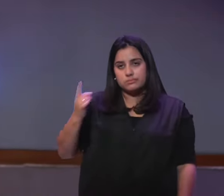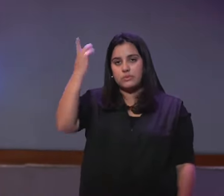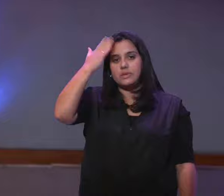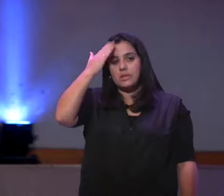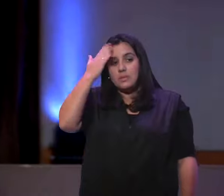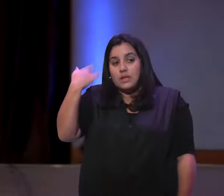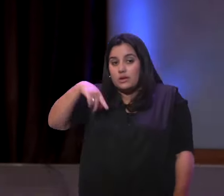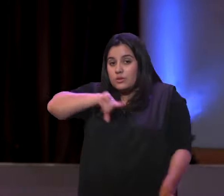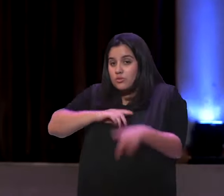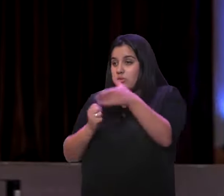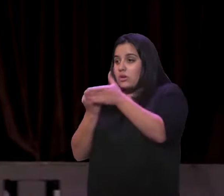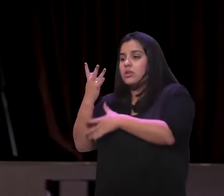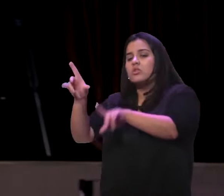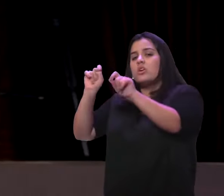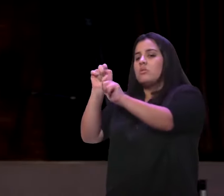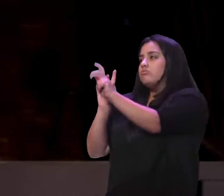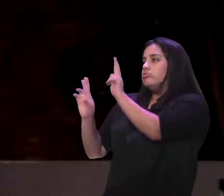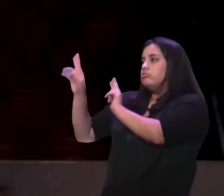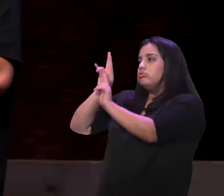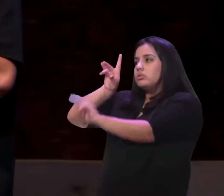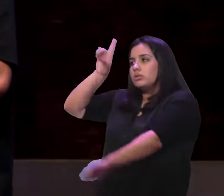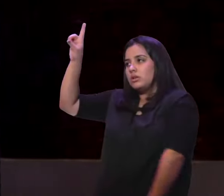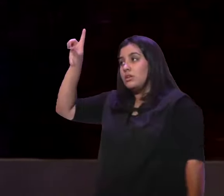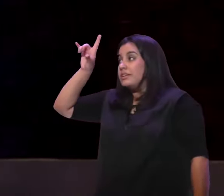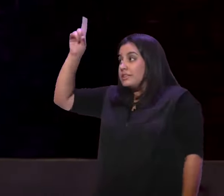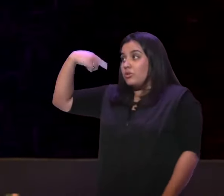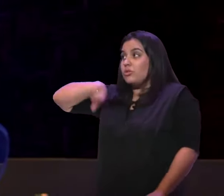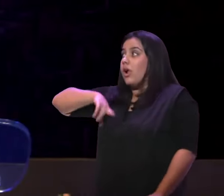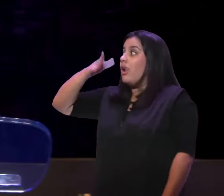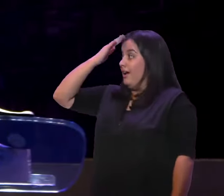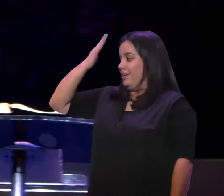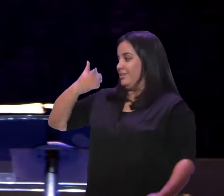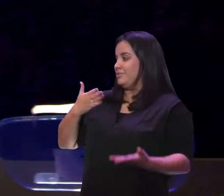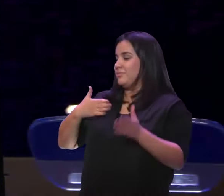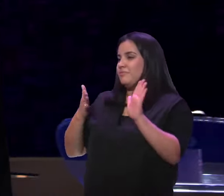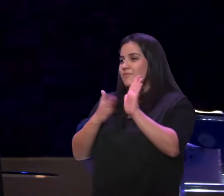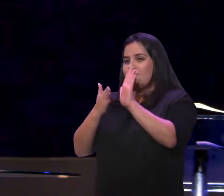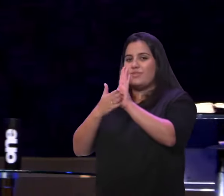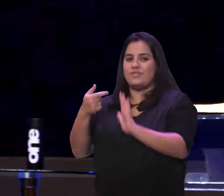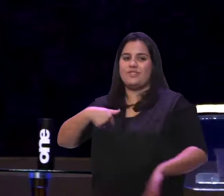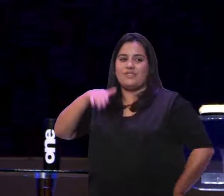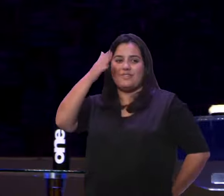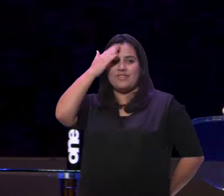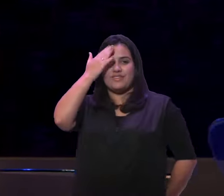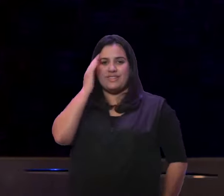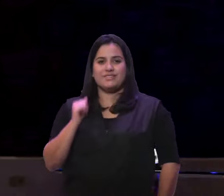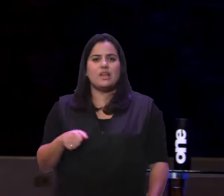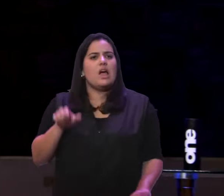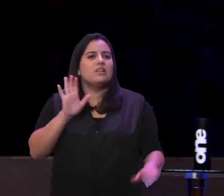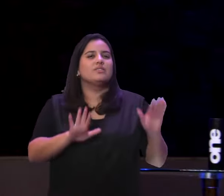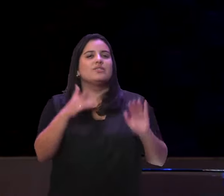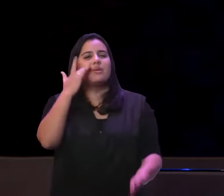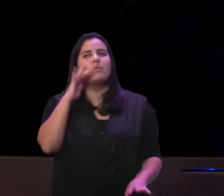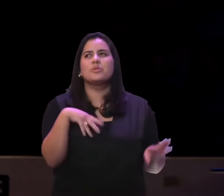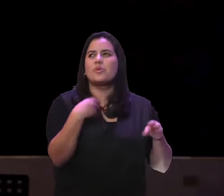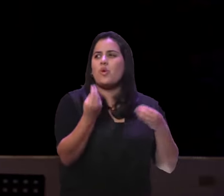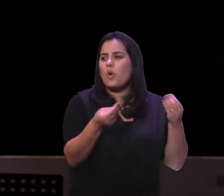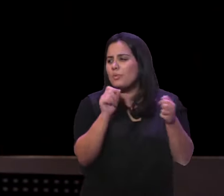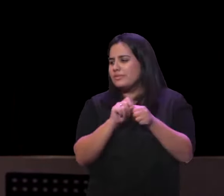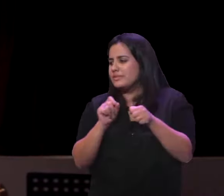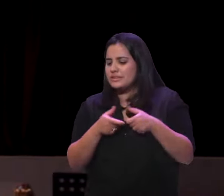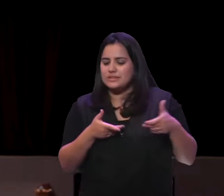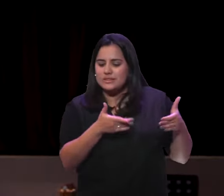Deus, que em Deus nós descobrimos o nosso propósito. Quantas vezes nós não sabemos para onde ir, o que fazer